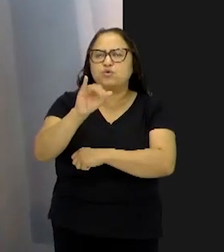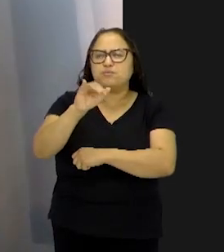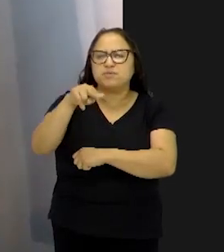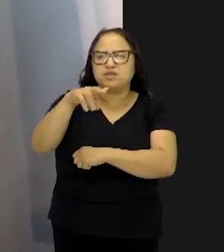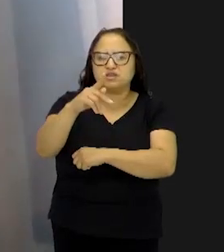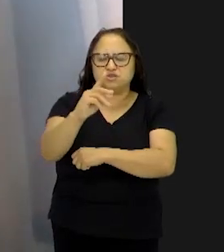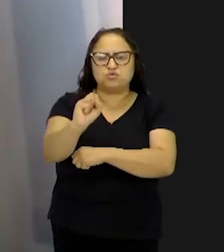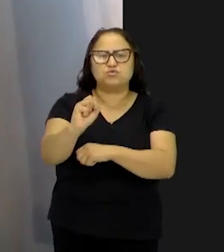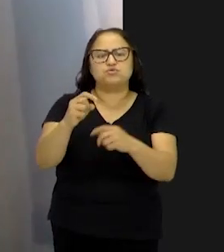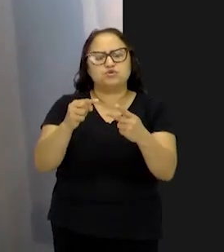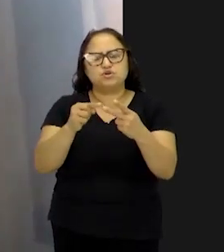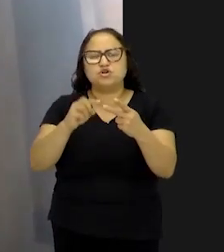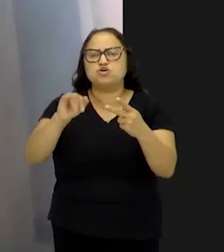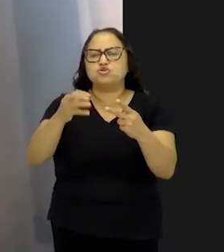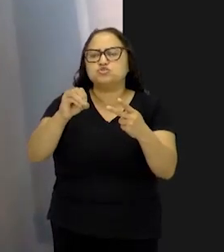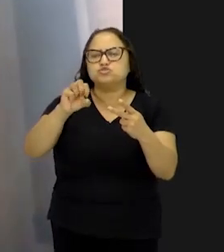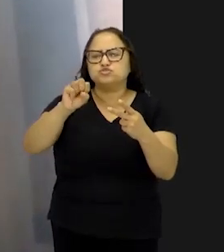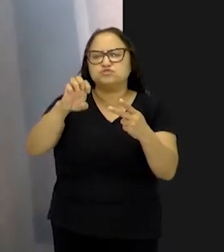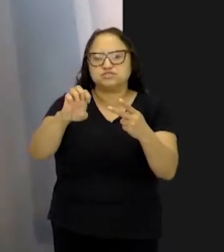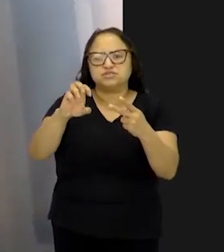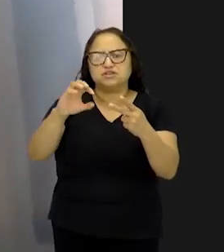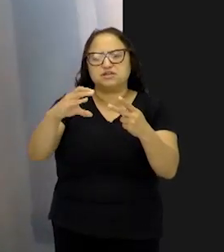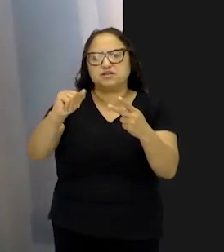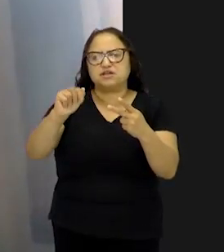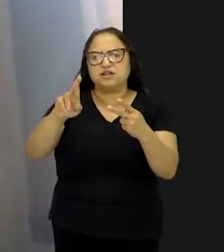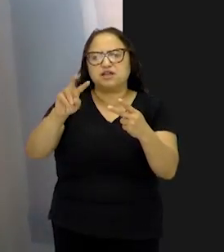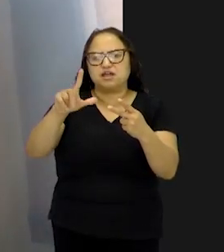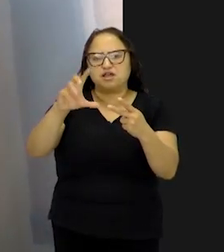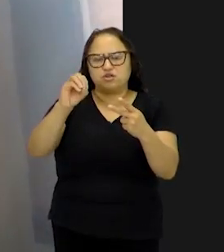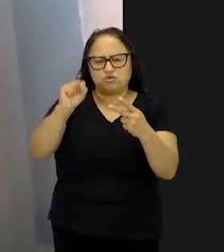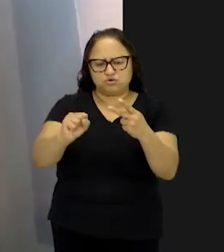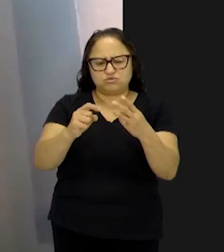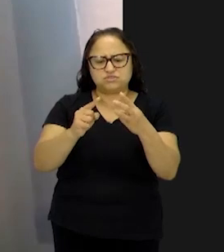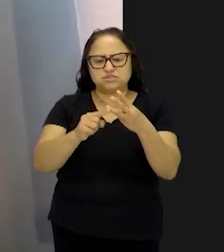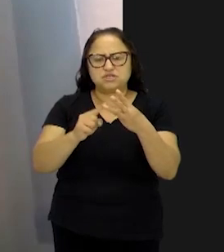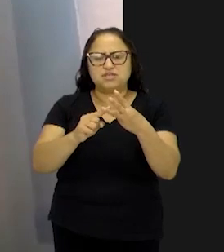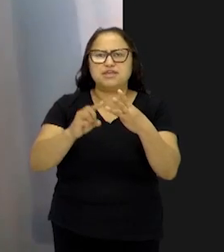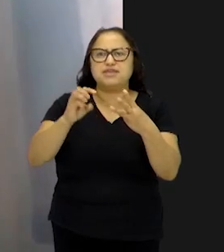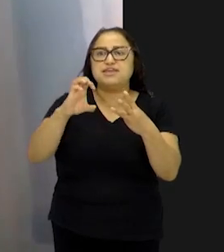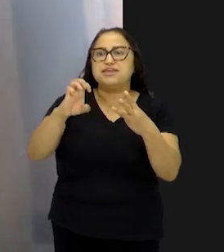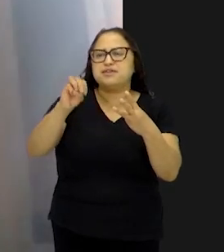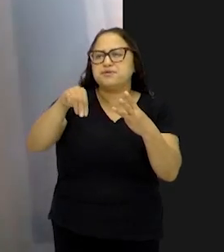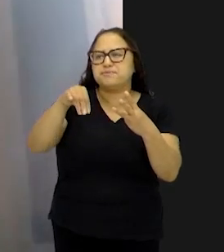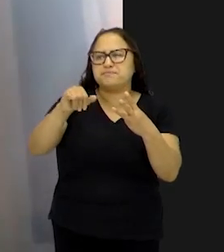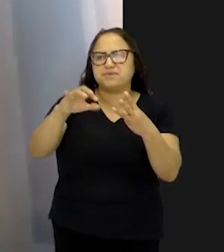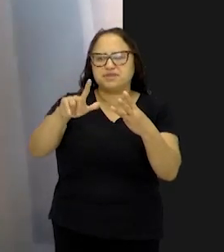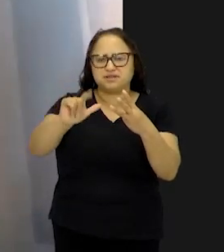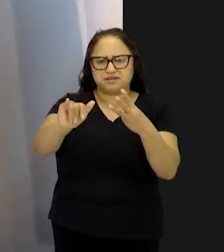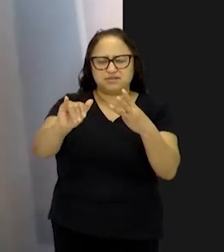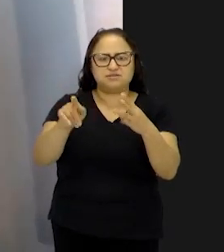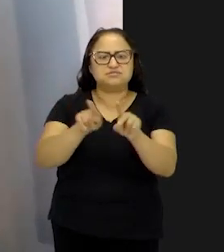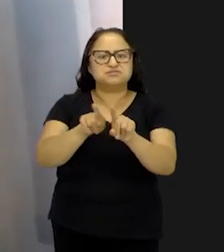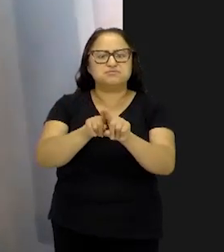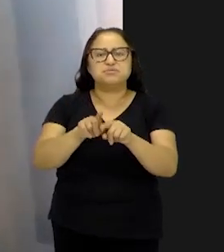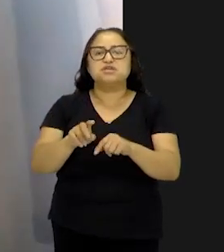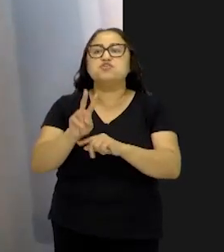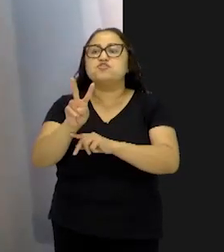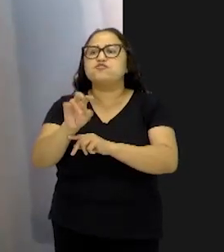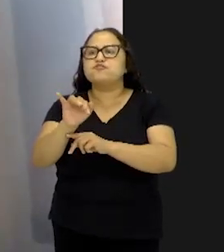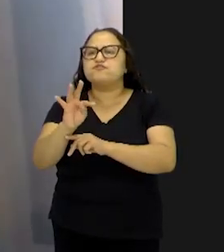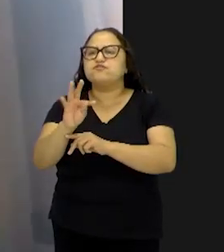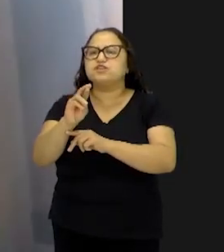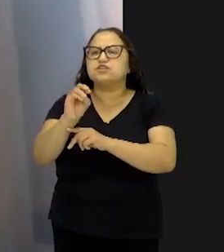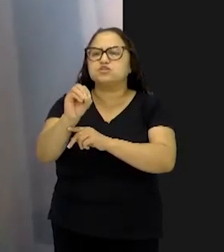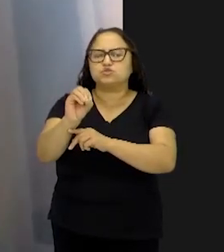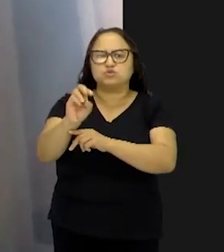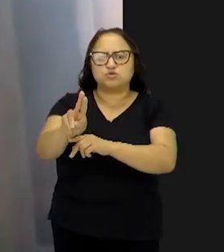a Miriam, a Eleni, todos que estão assistindo lá da escola Antônio Matarazzo. E Vitor, que está mais aparecendo aqui no chat, estão